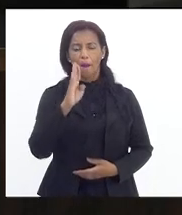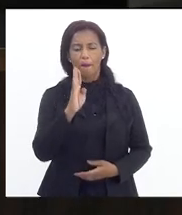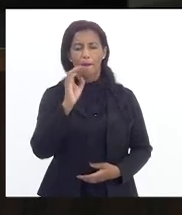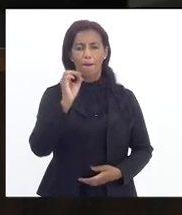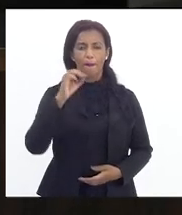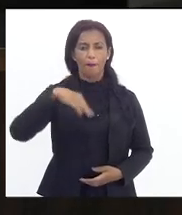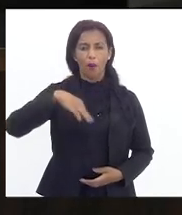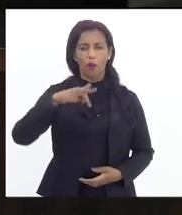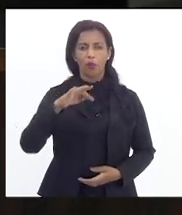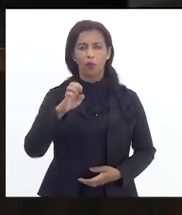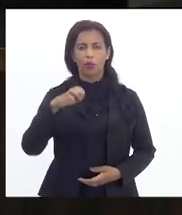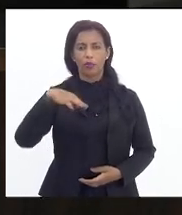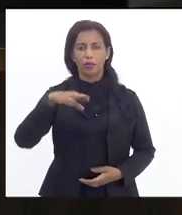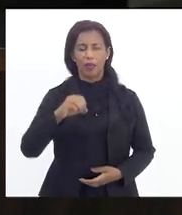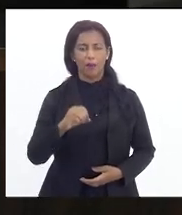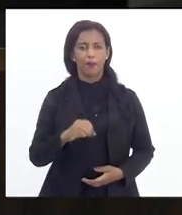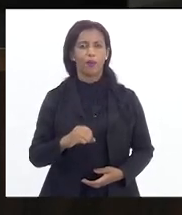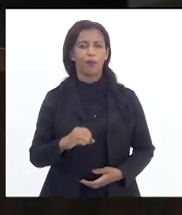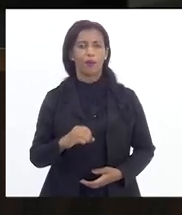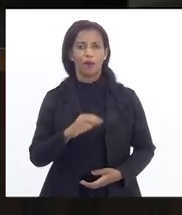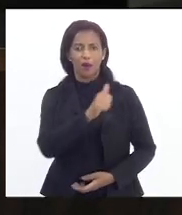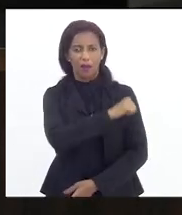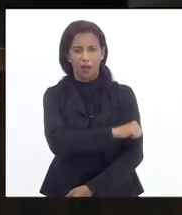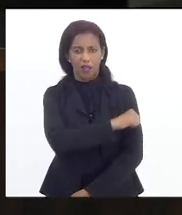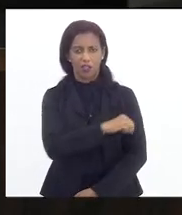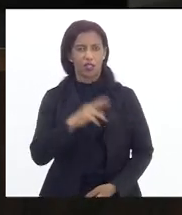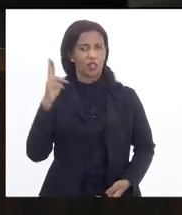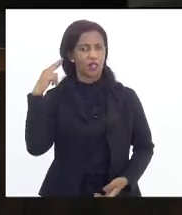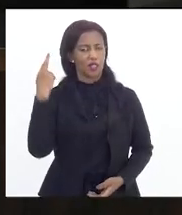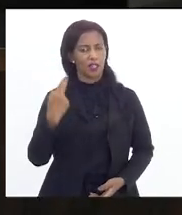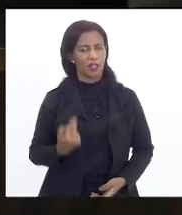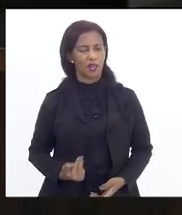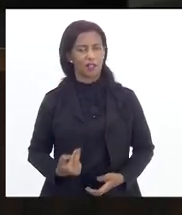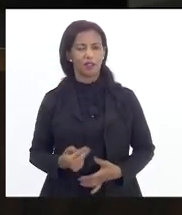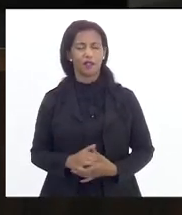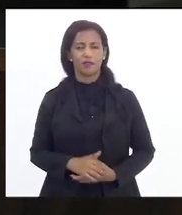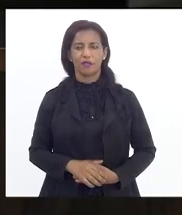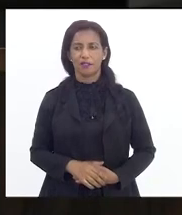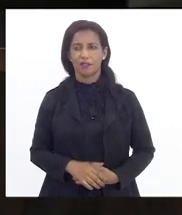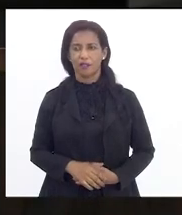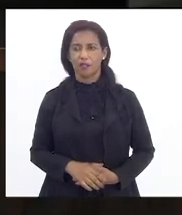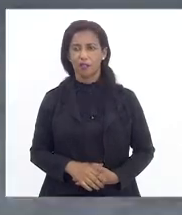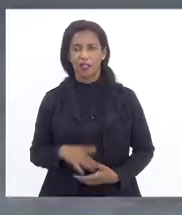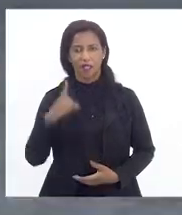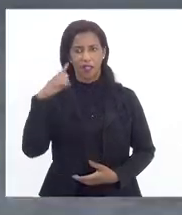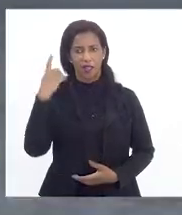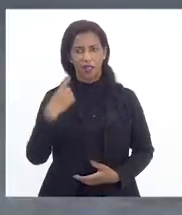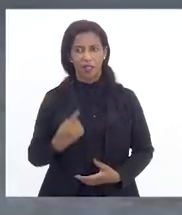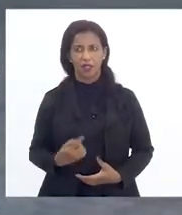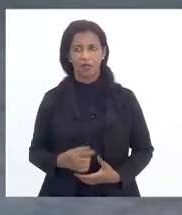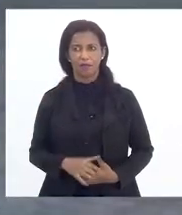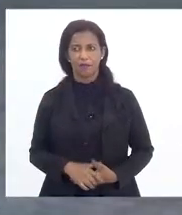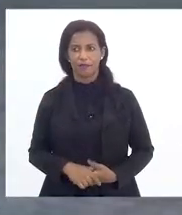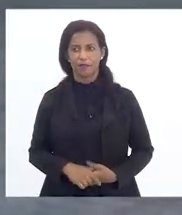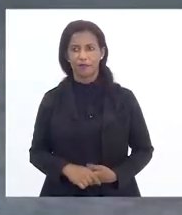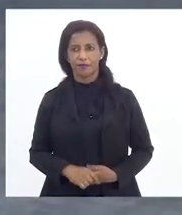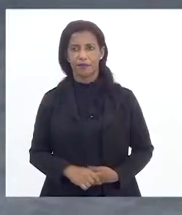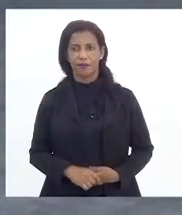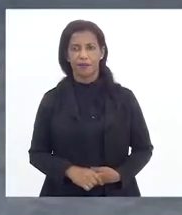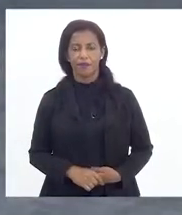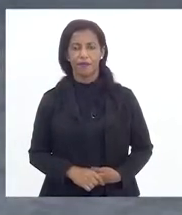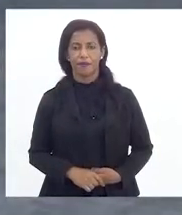tempo Rejane Renata e Dani o tempo